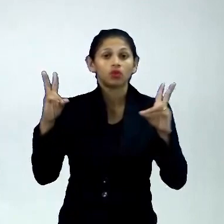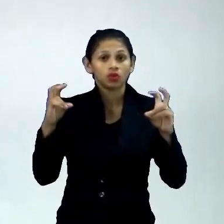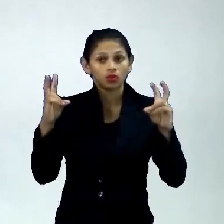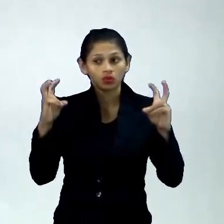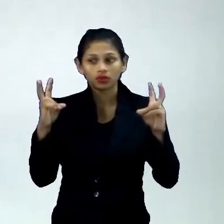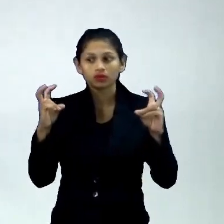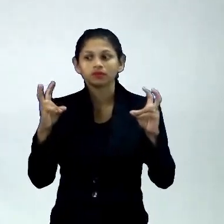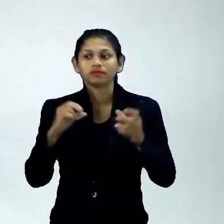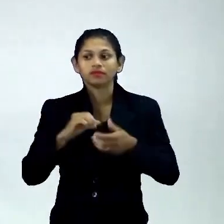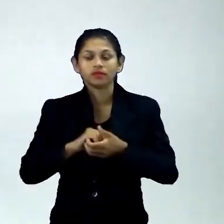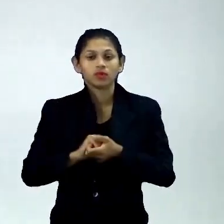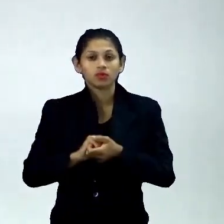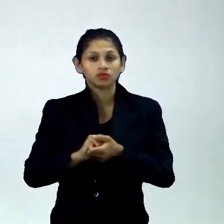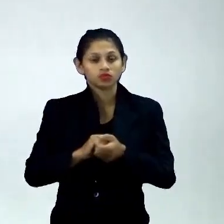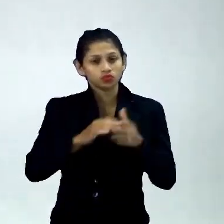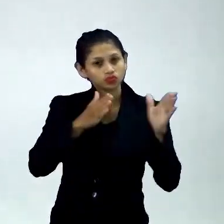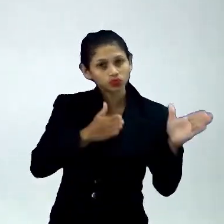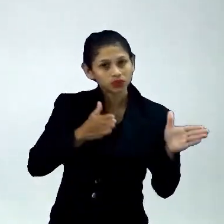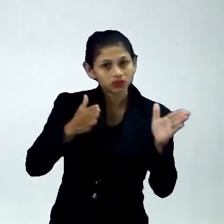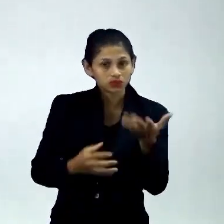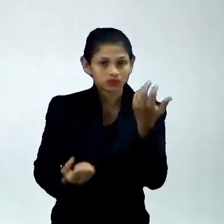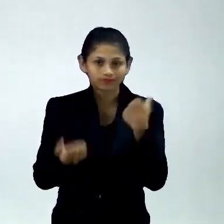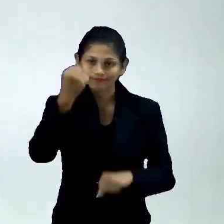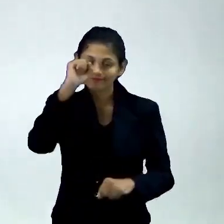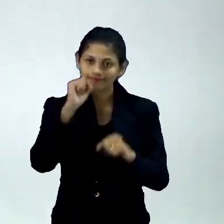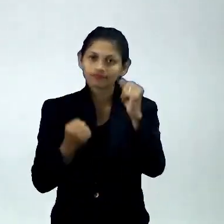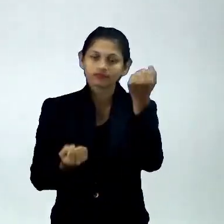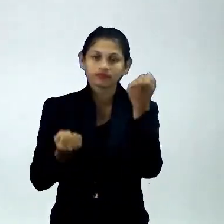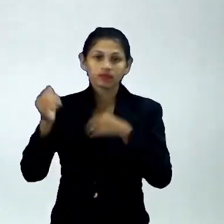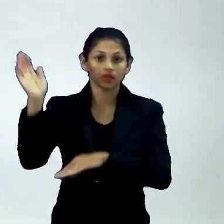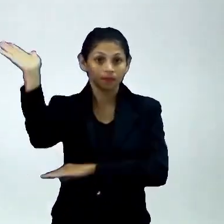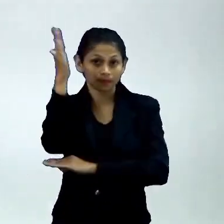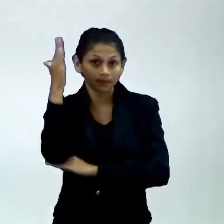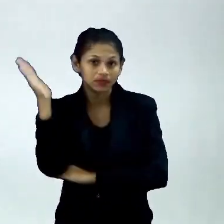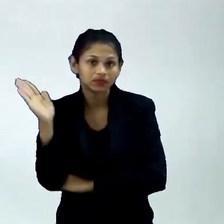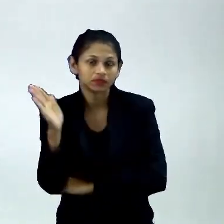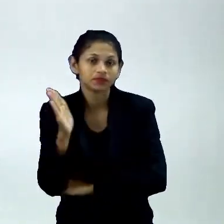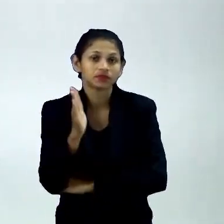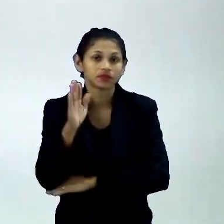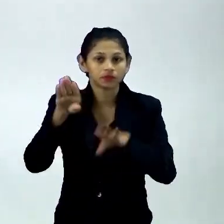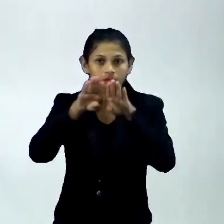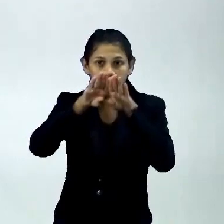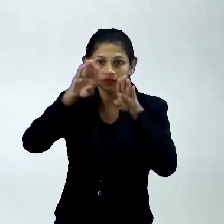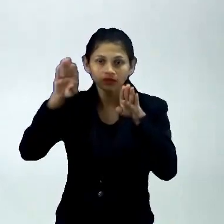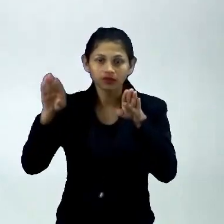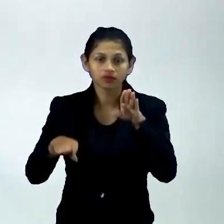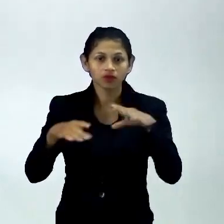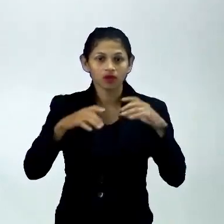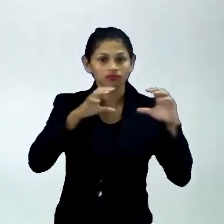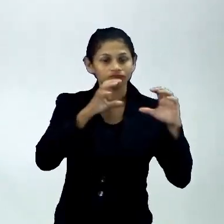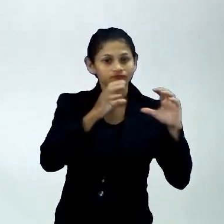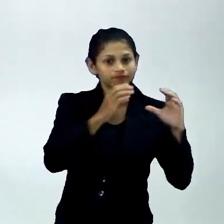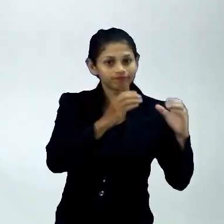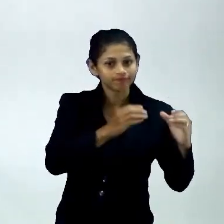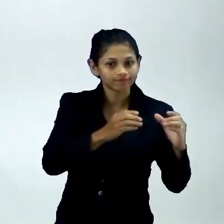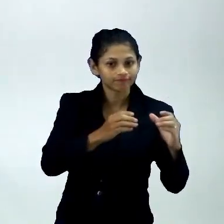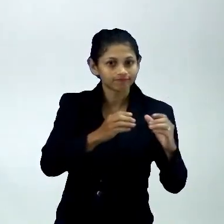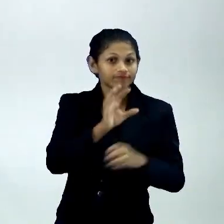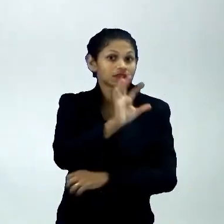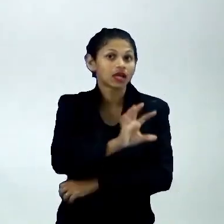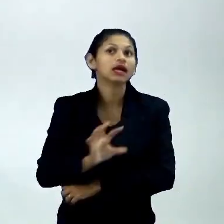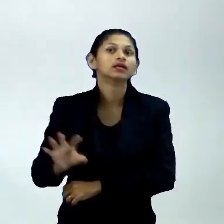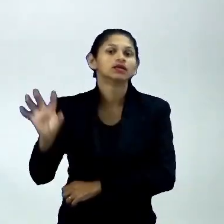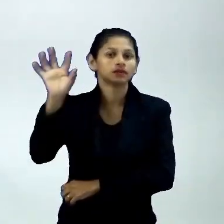vai trabalhar são os processos de industrialização brasileira e as desigualdades regionais, tá? A gente vai entender